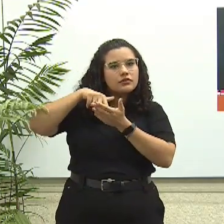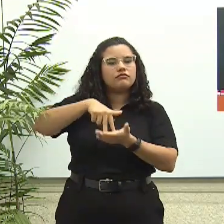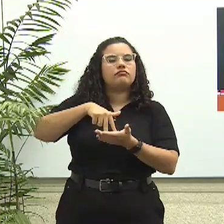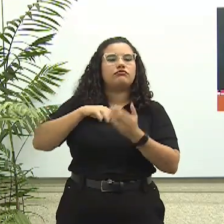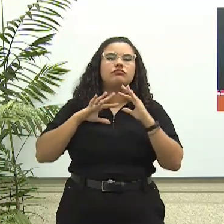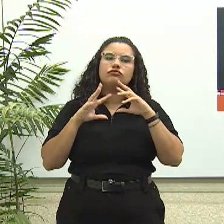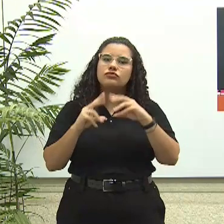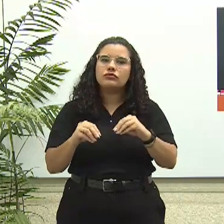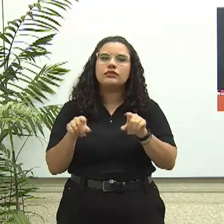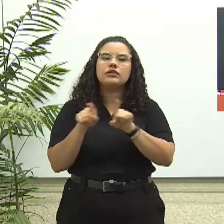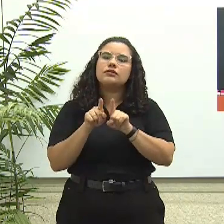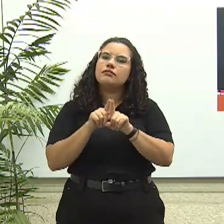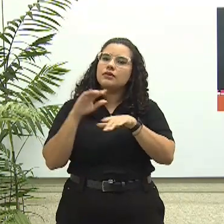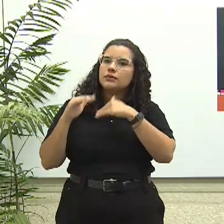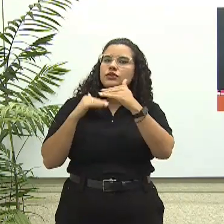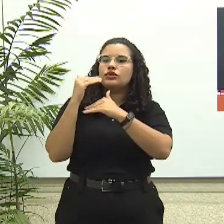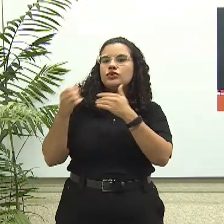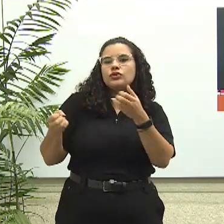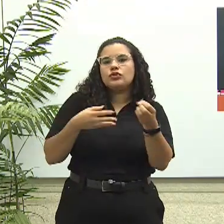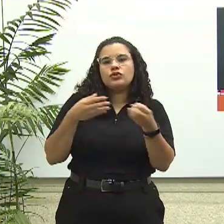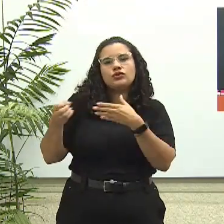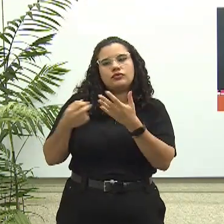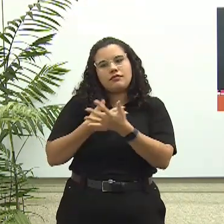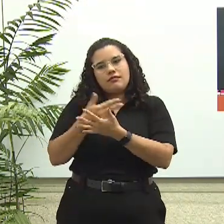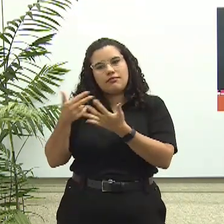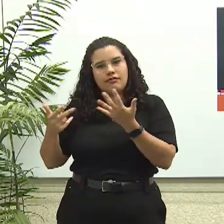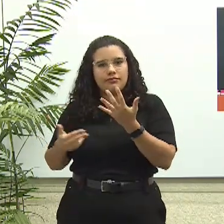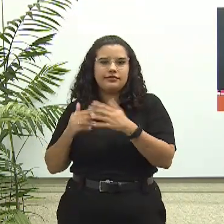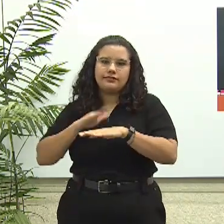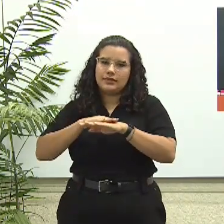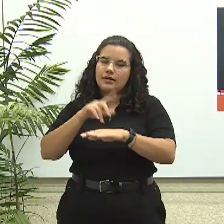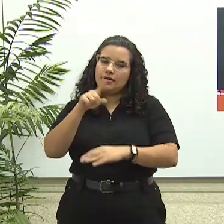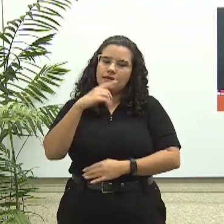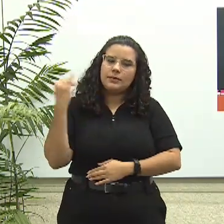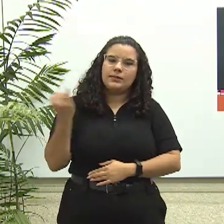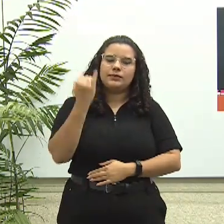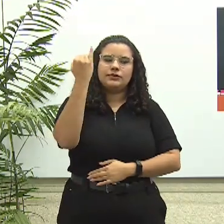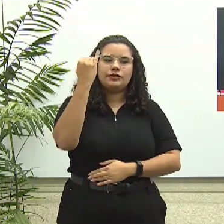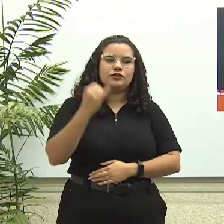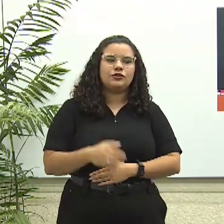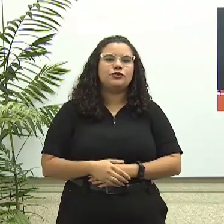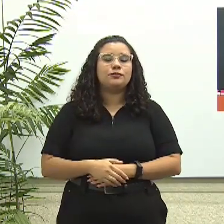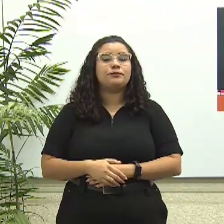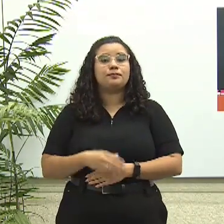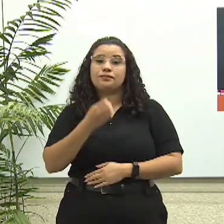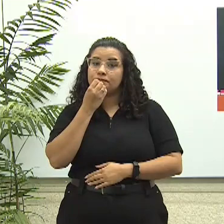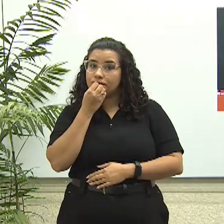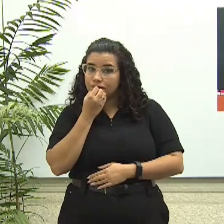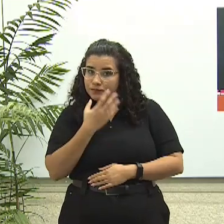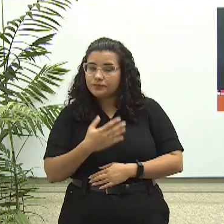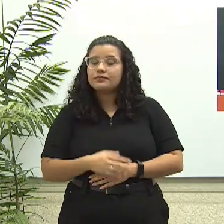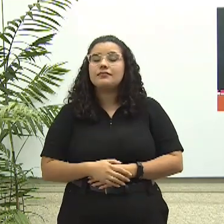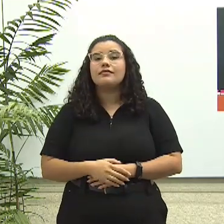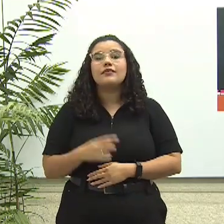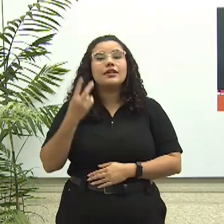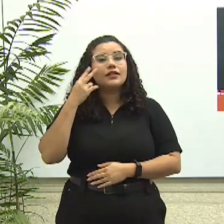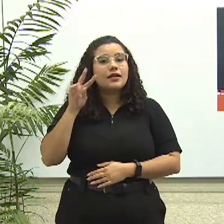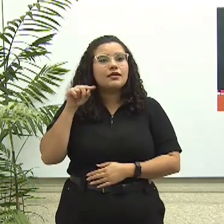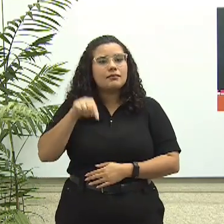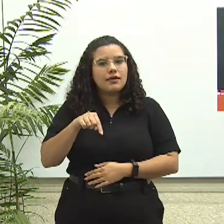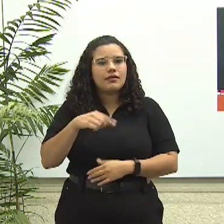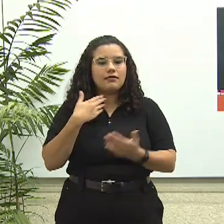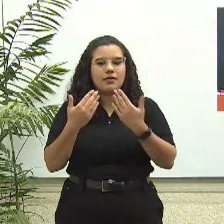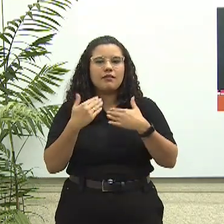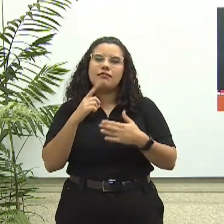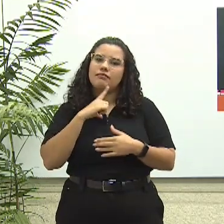isso e enquanto produtores de novas realidades né acho que isso é bem importante eh bom E lembrando que essa conversa também faz